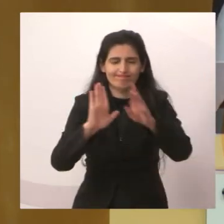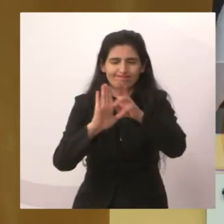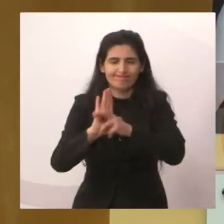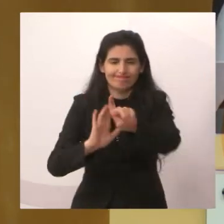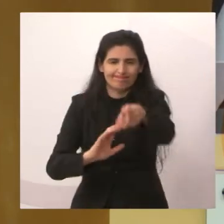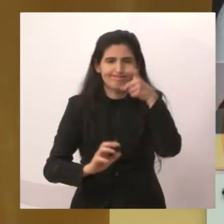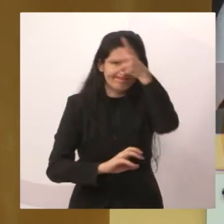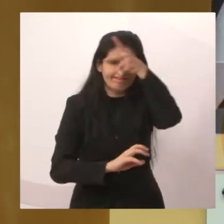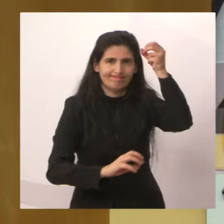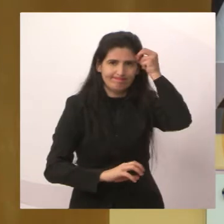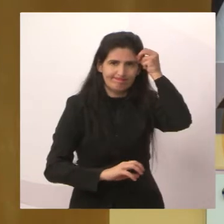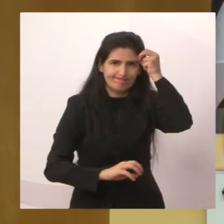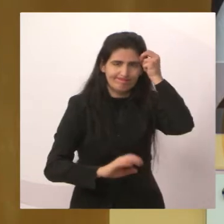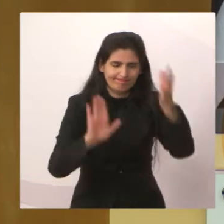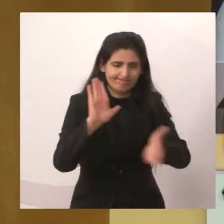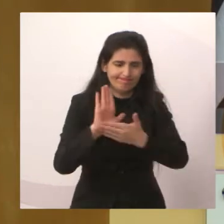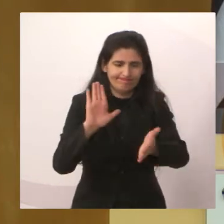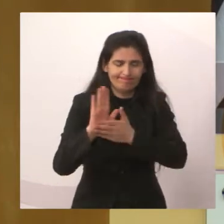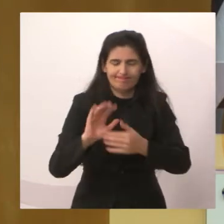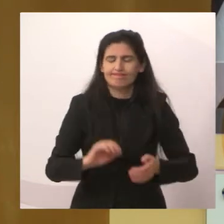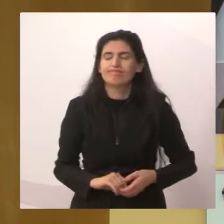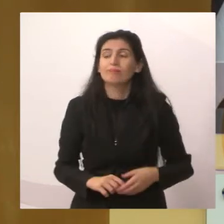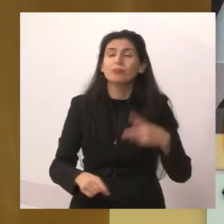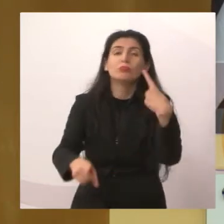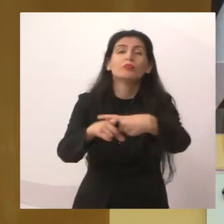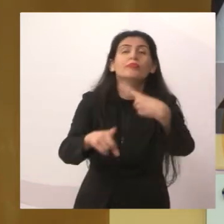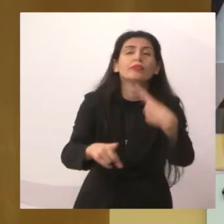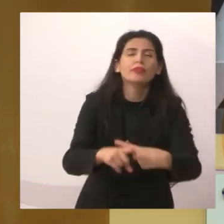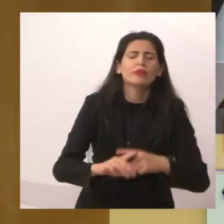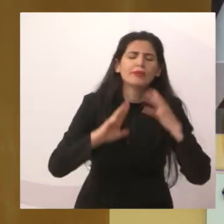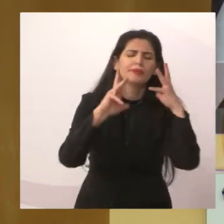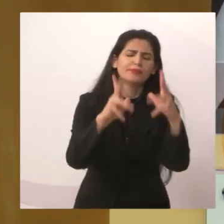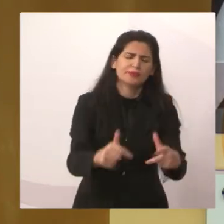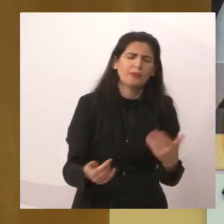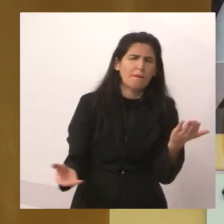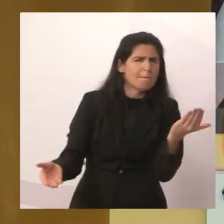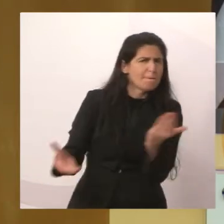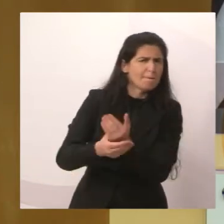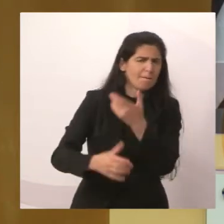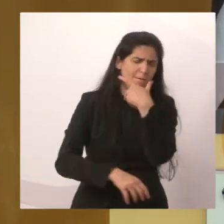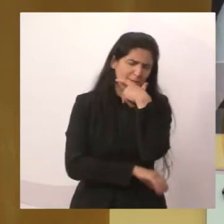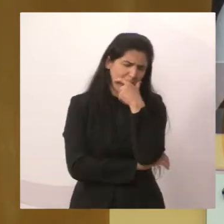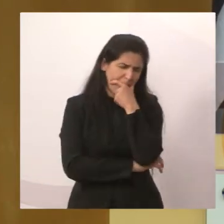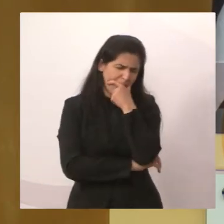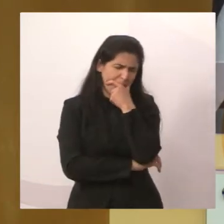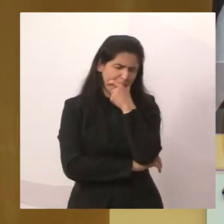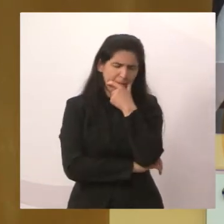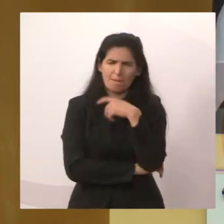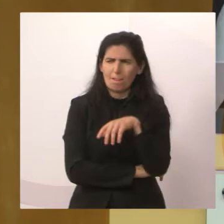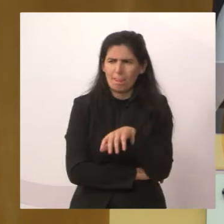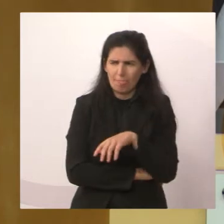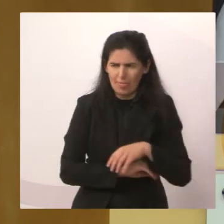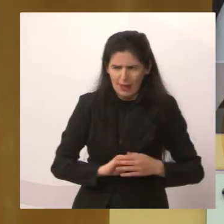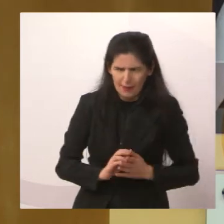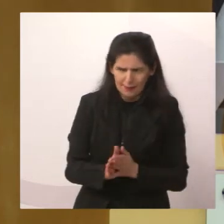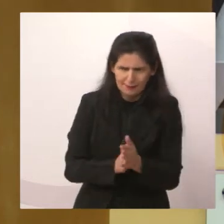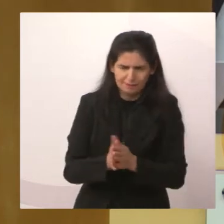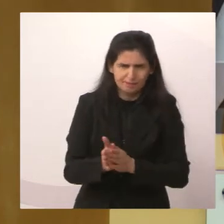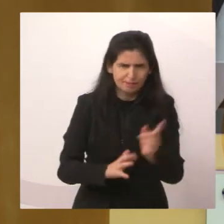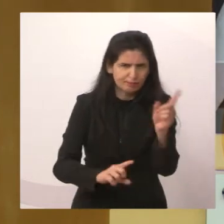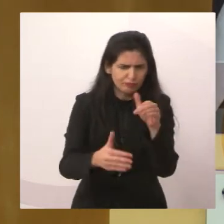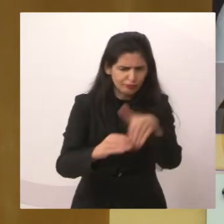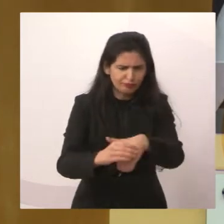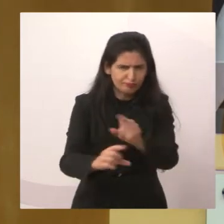desse procedimento é, na época do julgamento dessas contas, quando elas não teriam sido